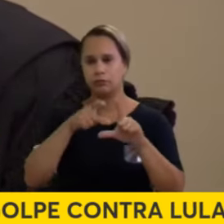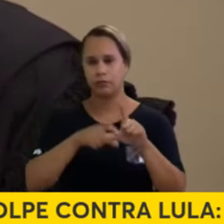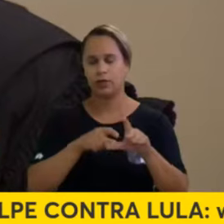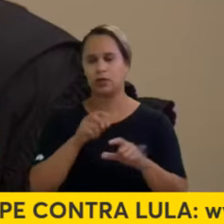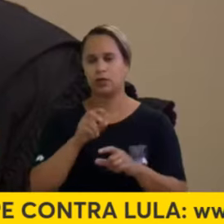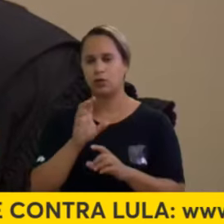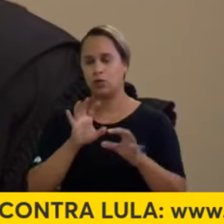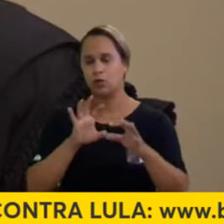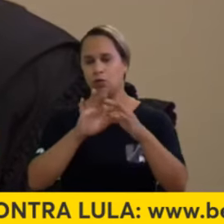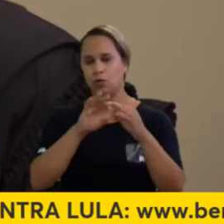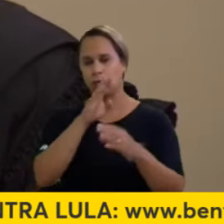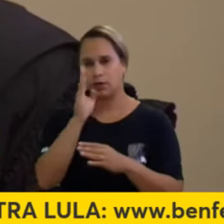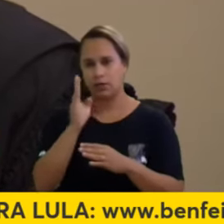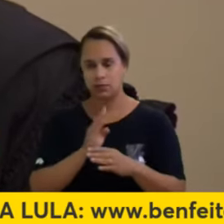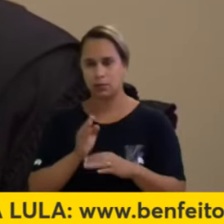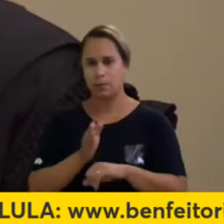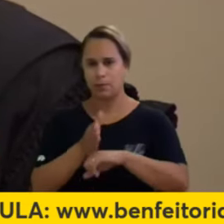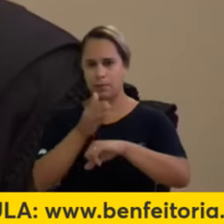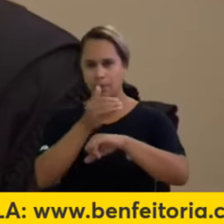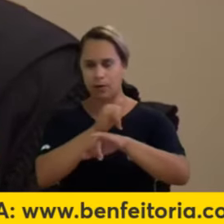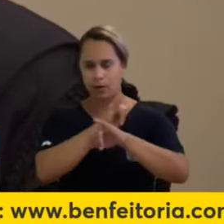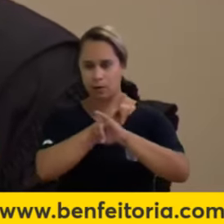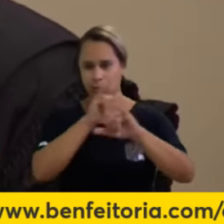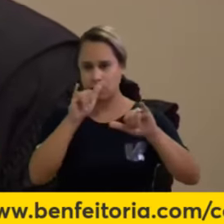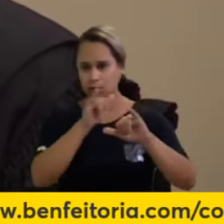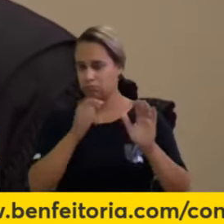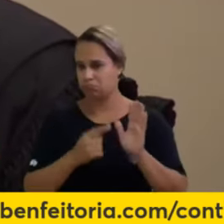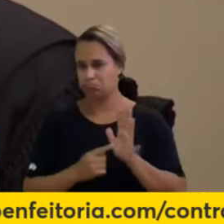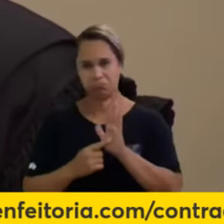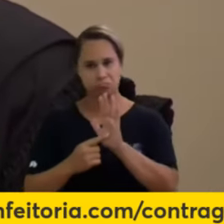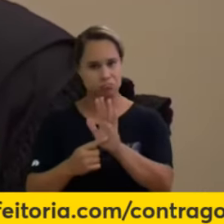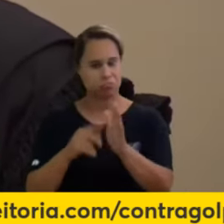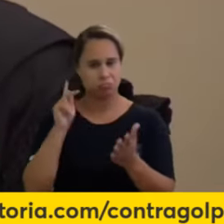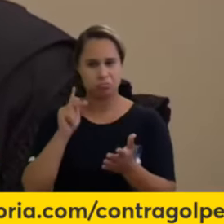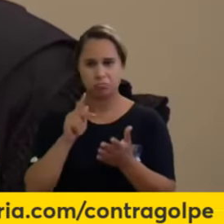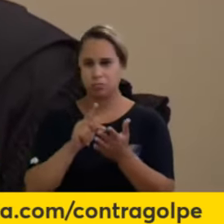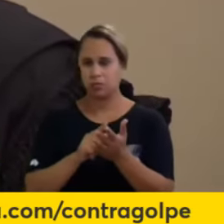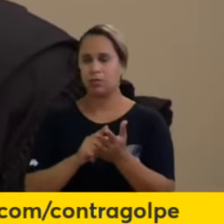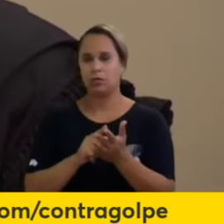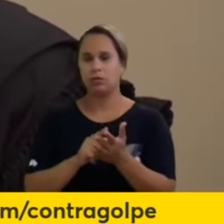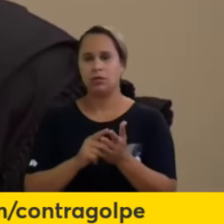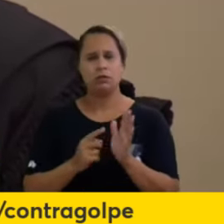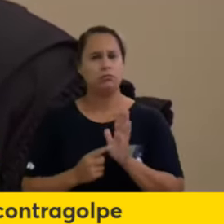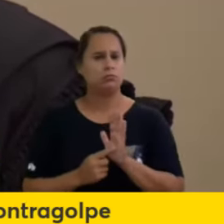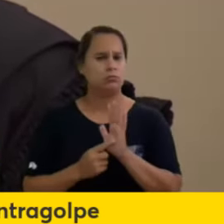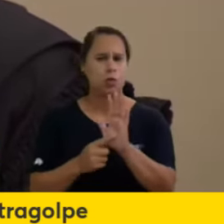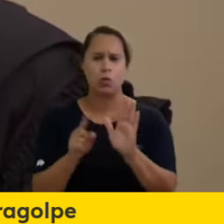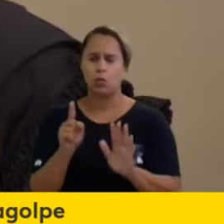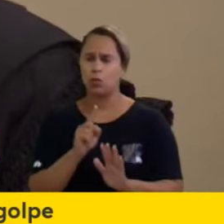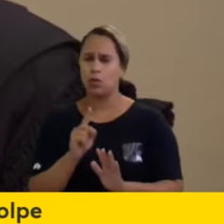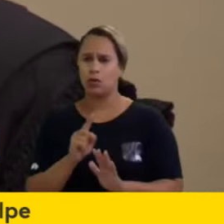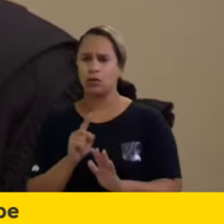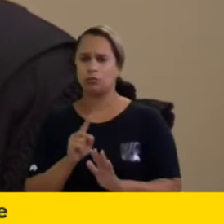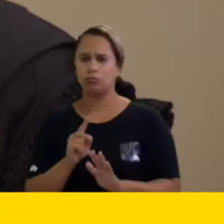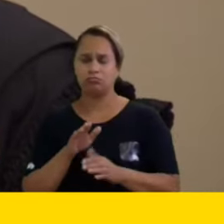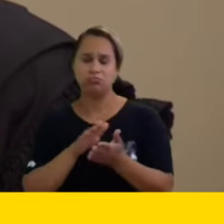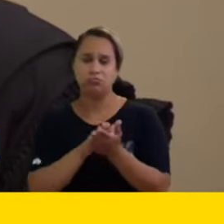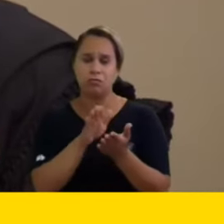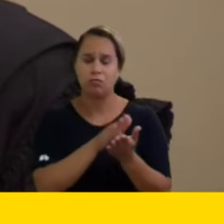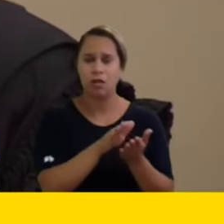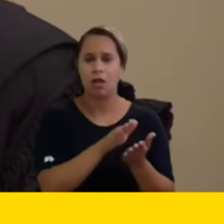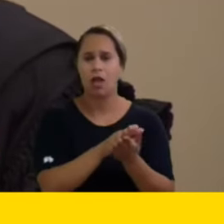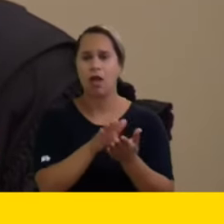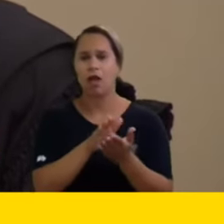correlação com a pré-campanha dos réus não se mostra Evidente também não se mostra correto colocar como despesa de pré-campanha As Viagens de Fábio